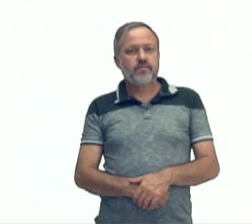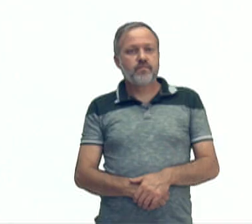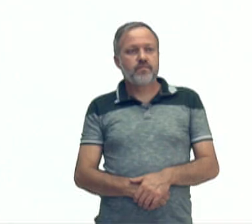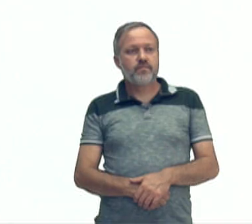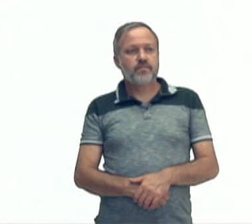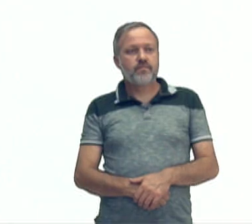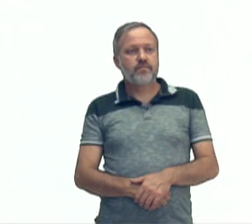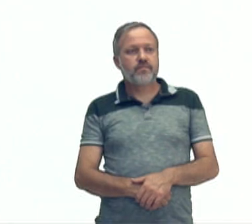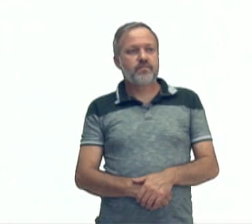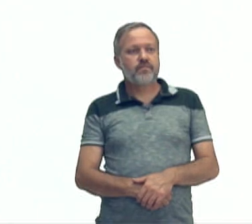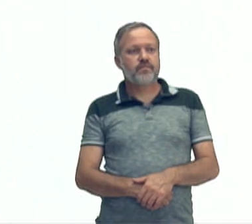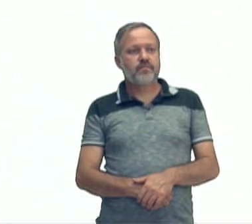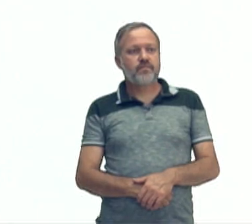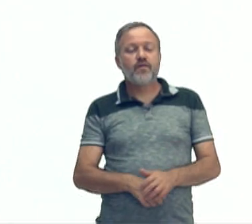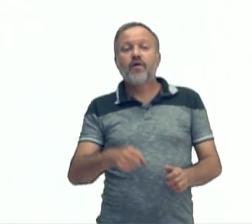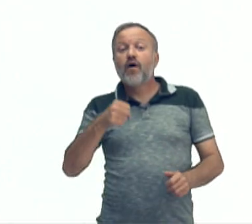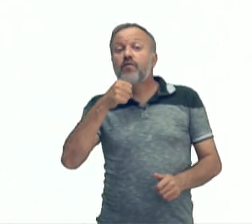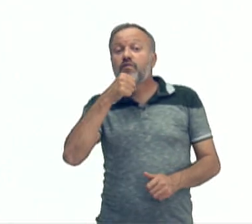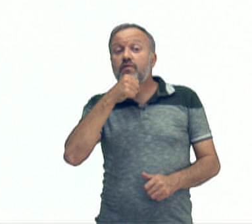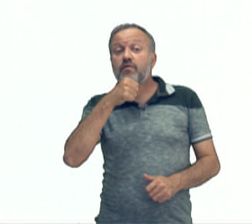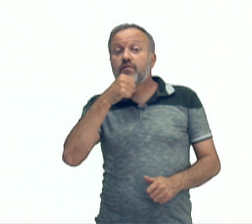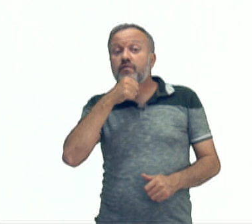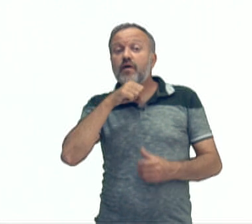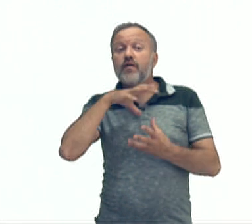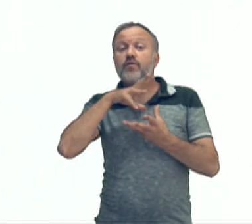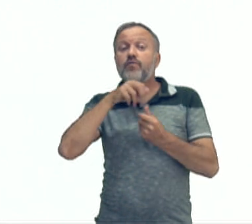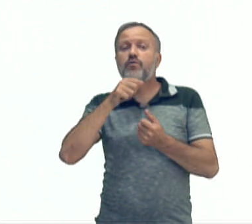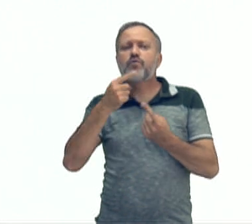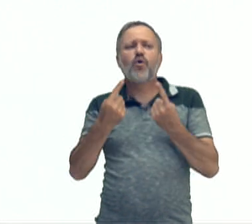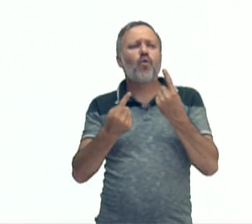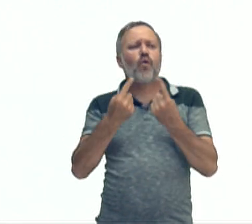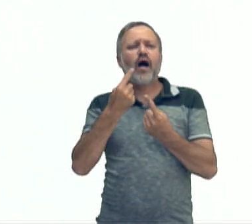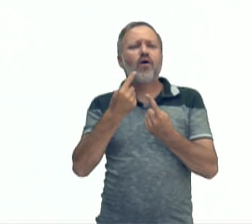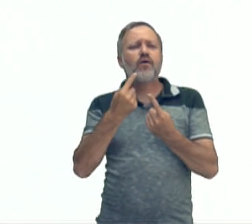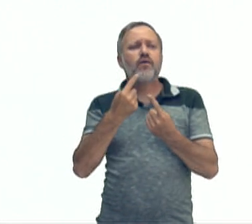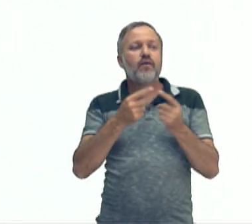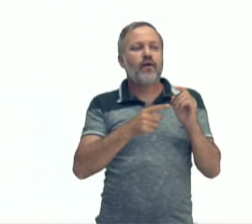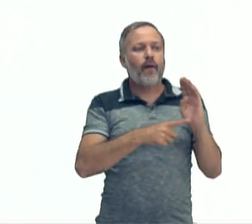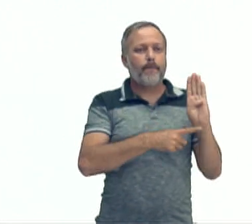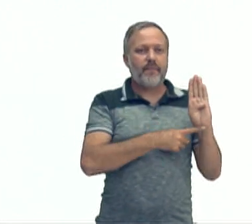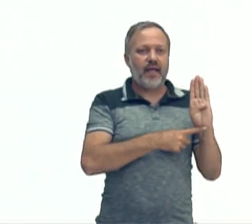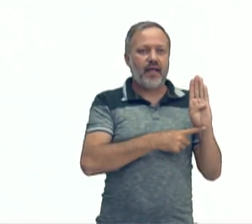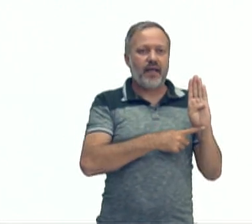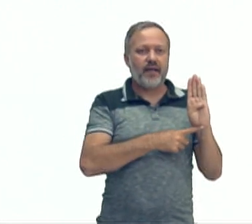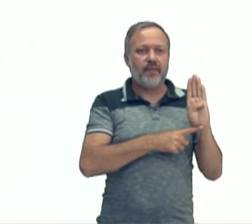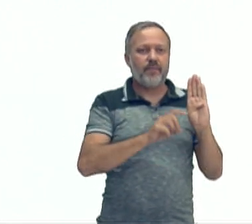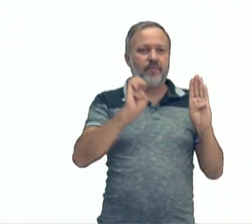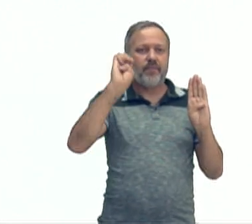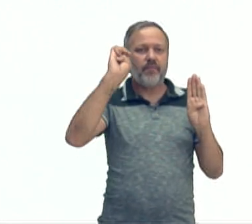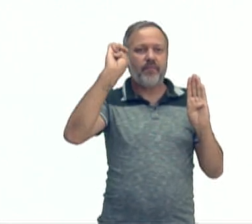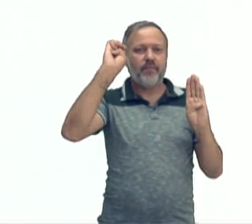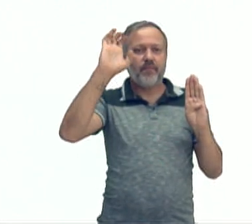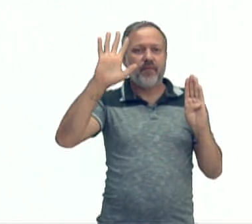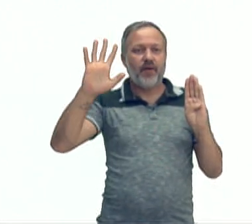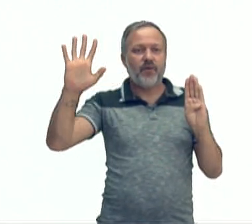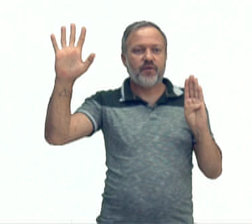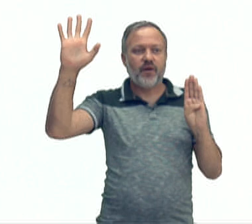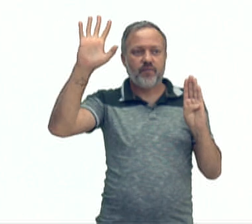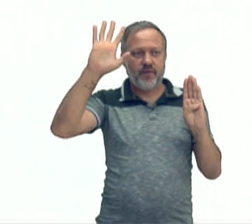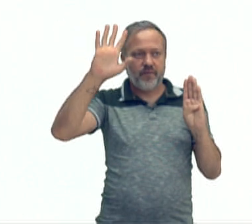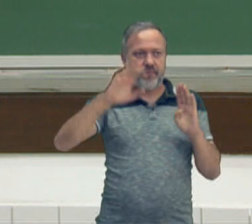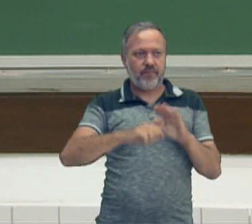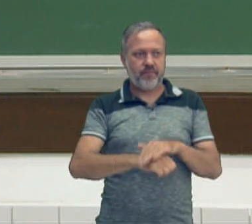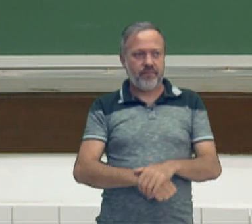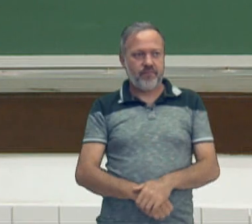continente conhecido como Velho Mundo seria qual? A Europa, né? A gente já havia falado sobre isso. Vamos colocar mais um?